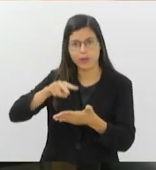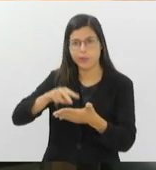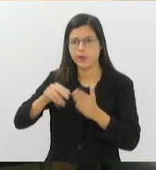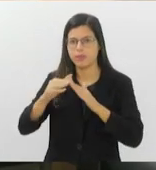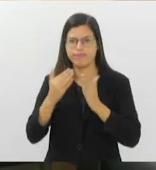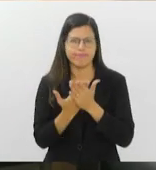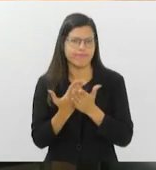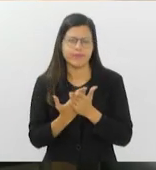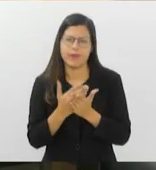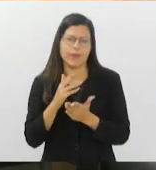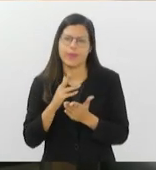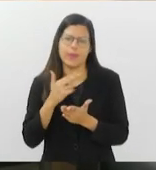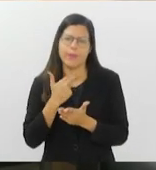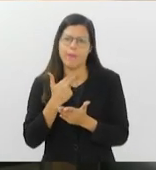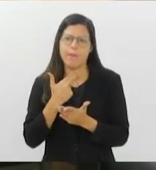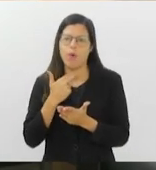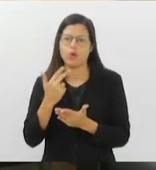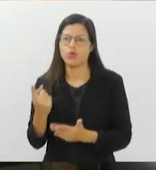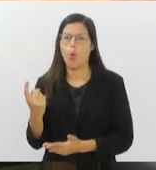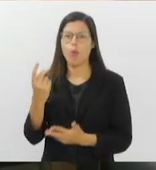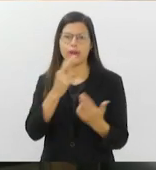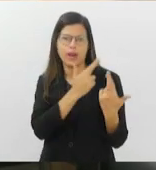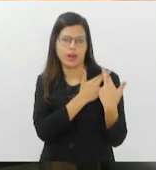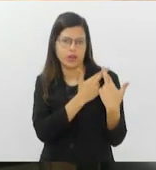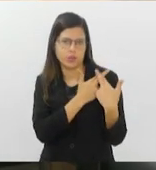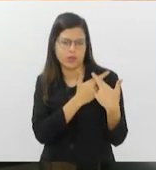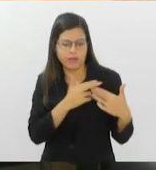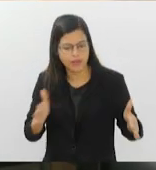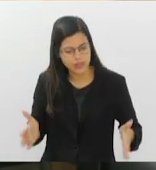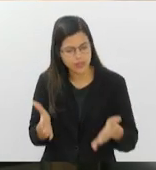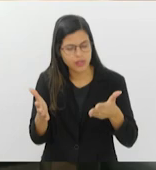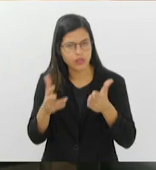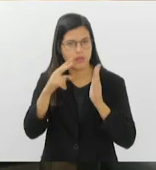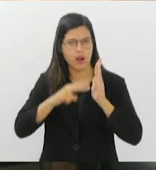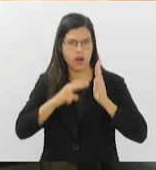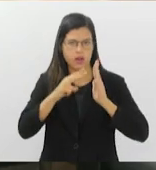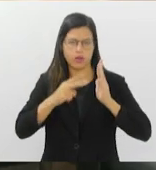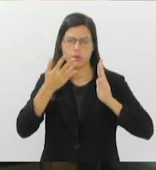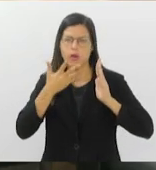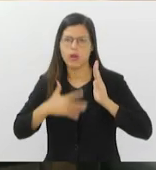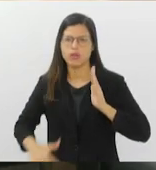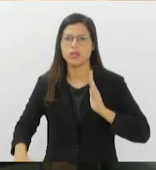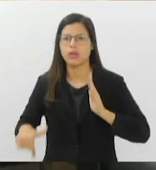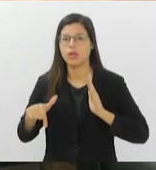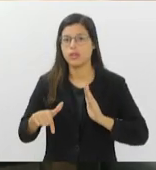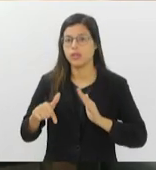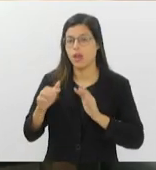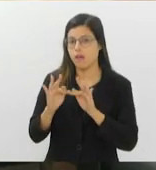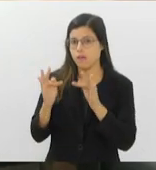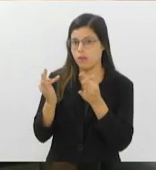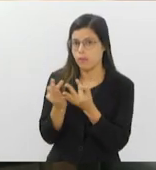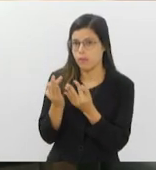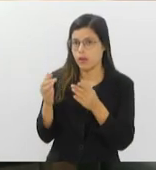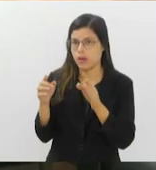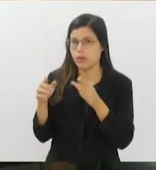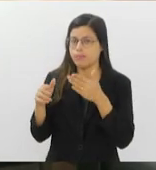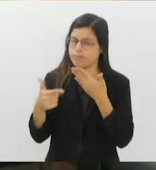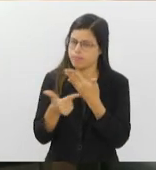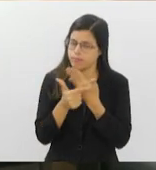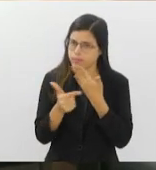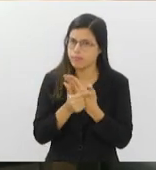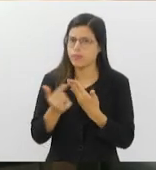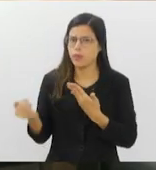ser a única responsável na formação do hábito da leitura na infância. A família tem um papel importante nessa